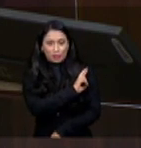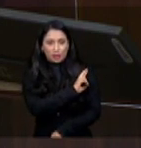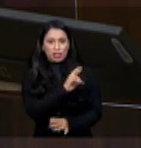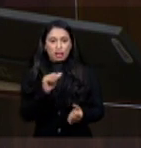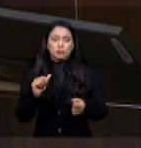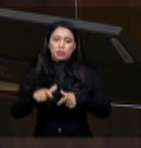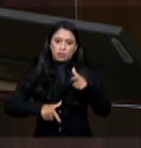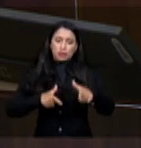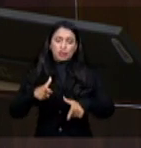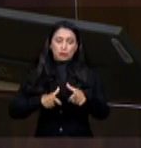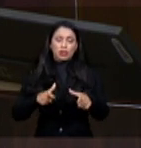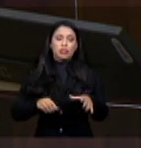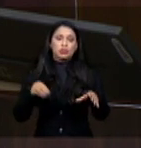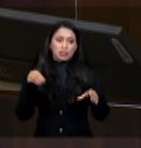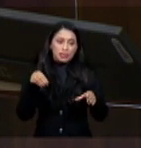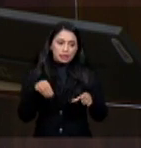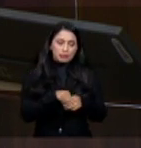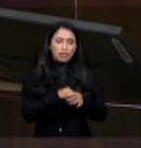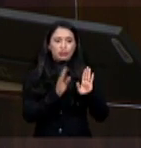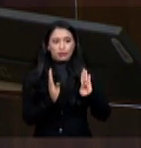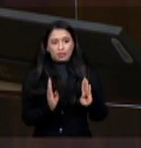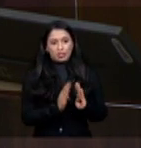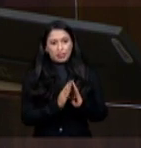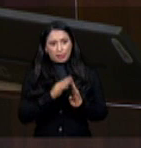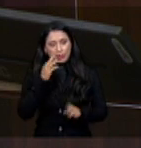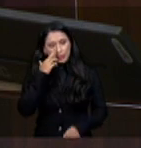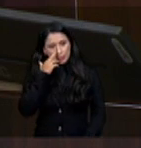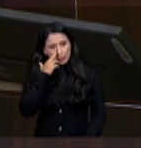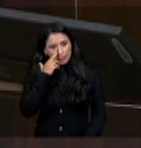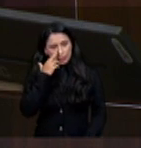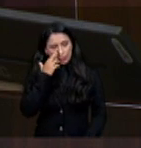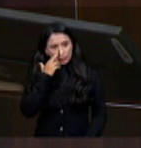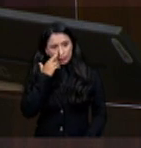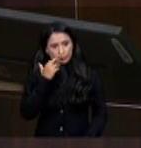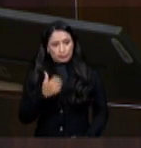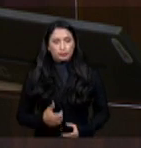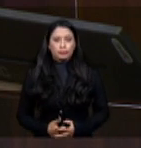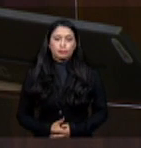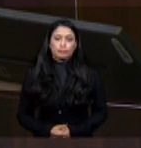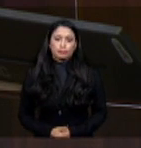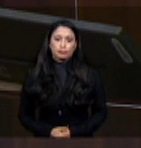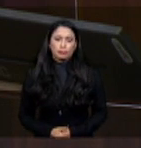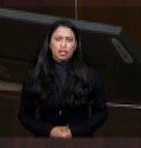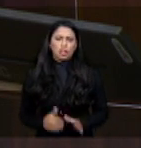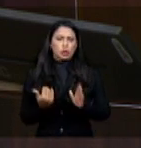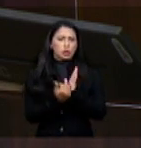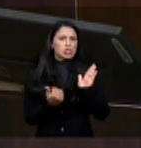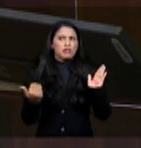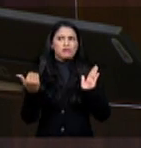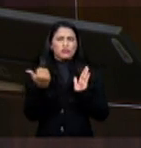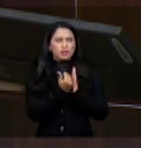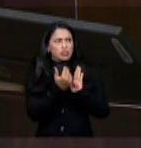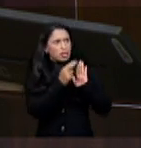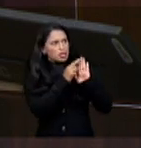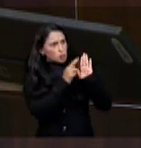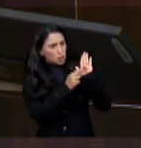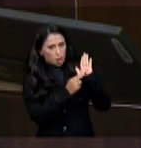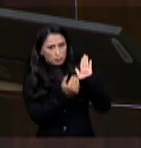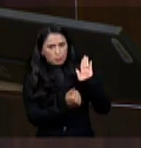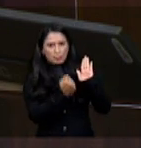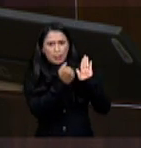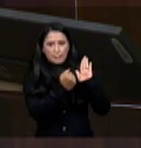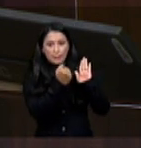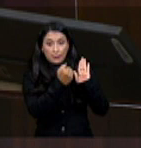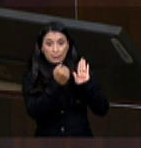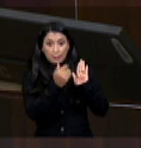pelos afazeres domésticos e a dos avanços normativos que referir que